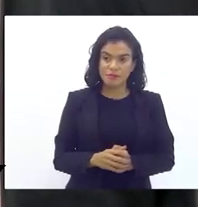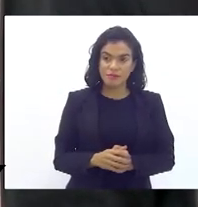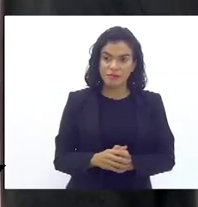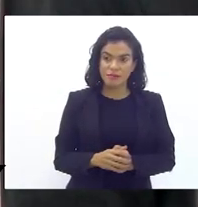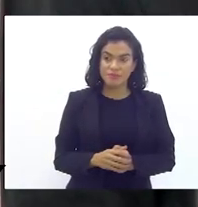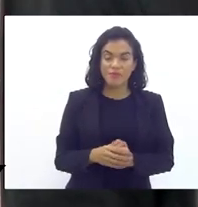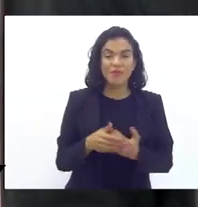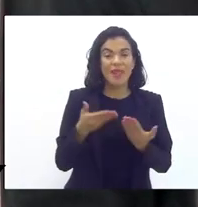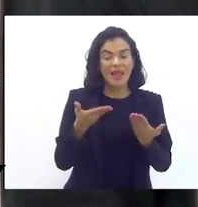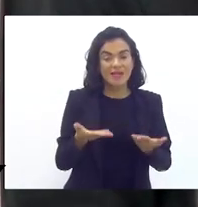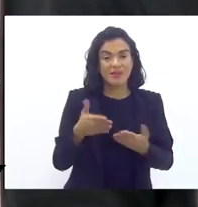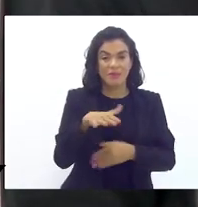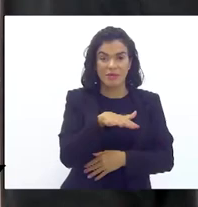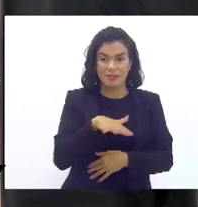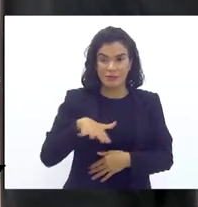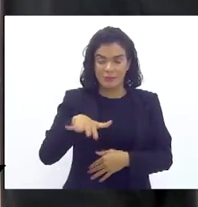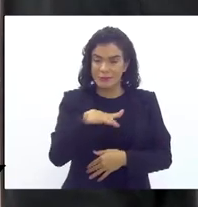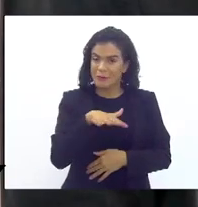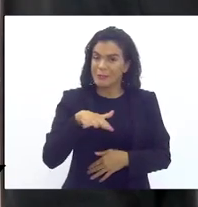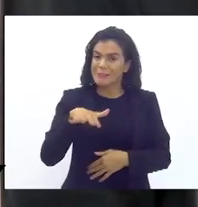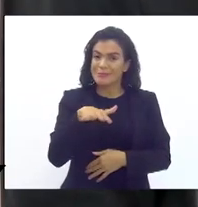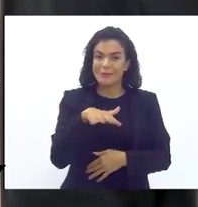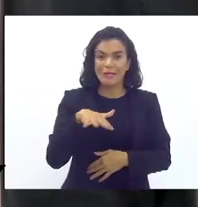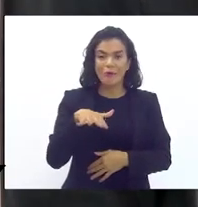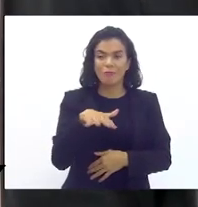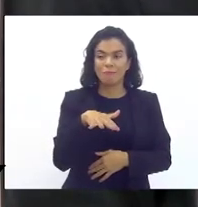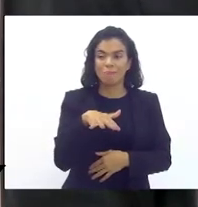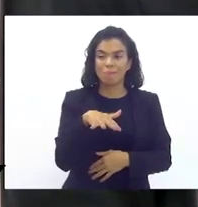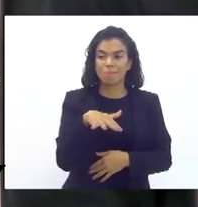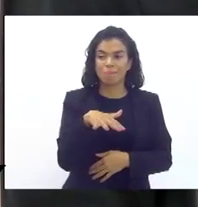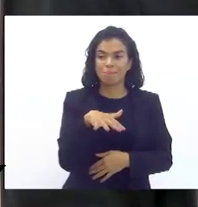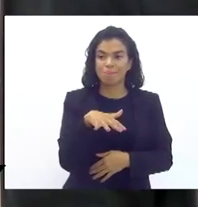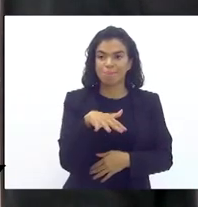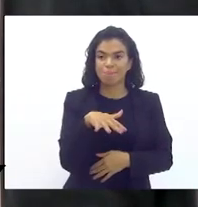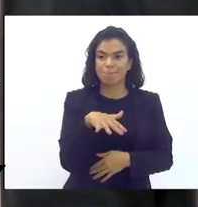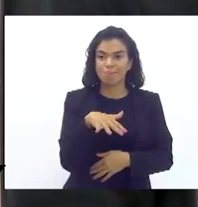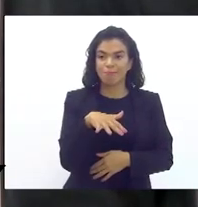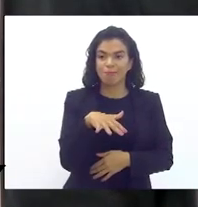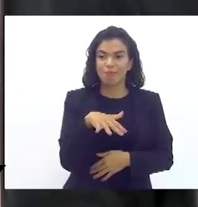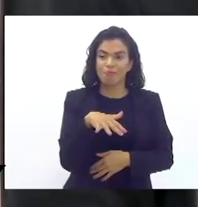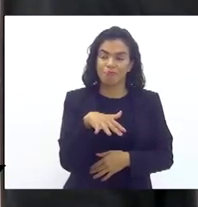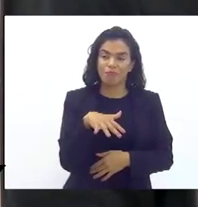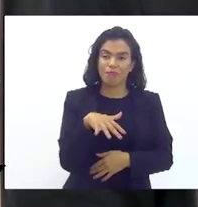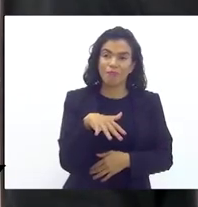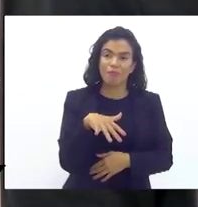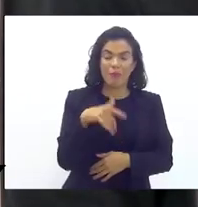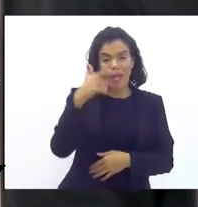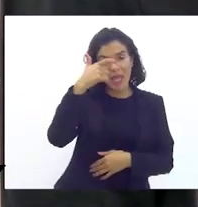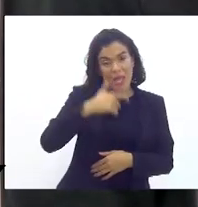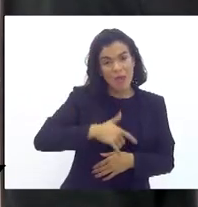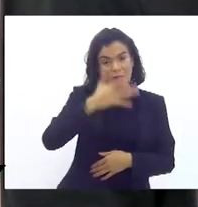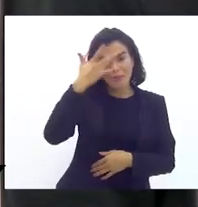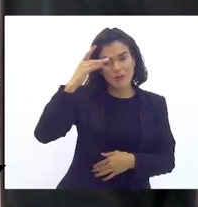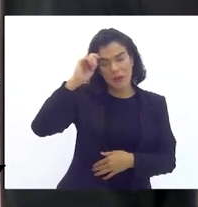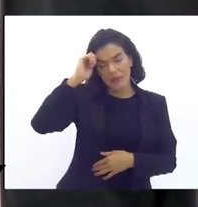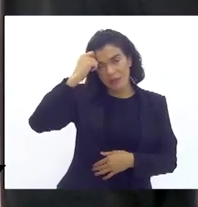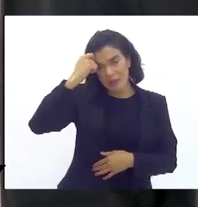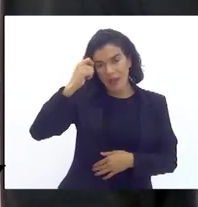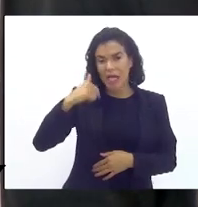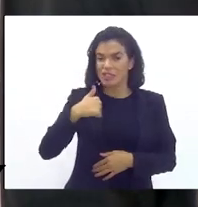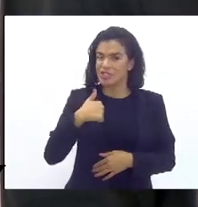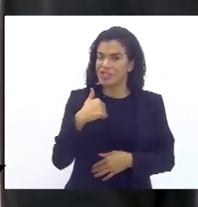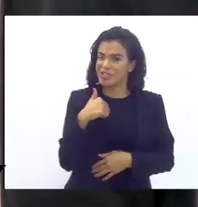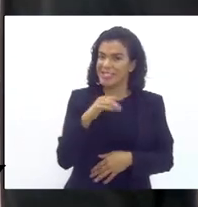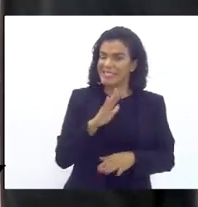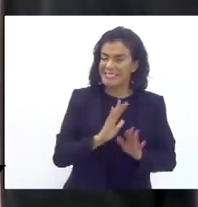Isso é uma situação que que Sem dúvida nenhuma enquanto né uma pessoa negra a gente fica